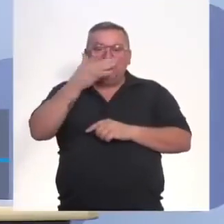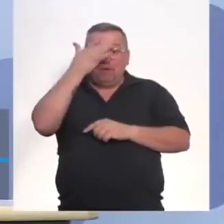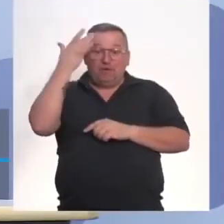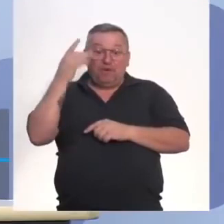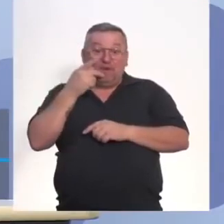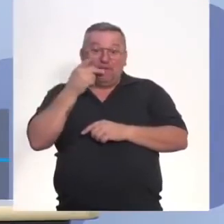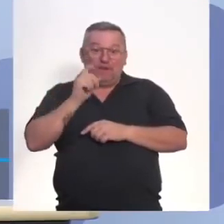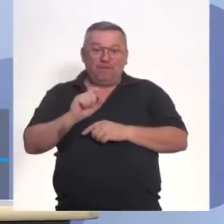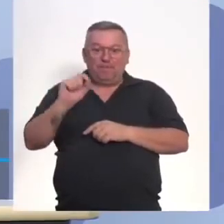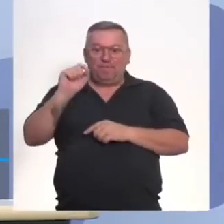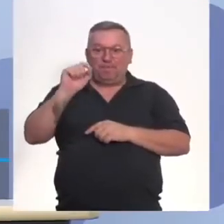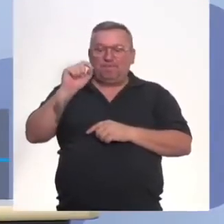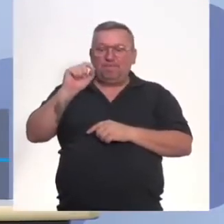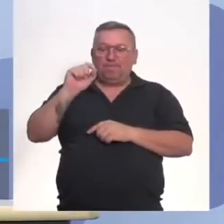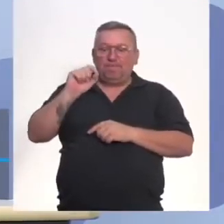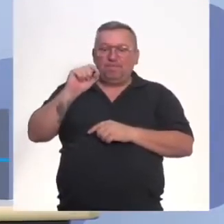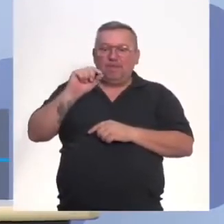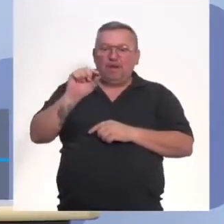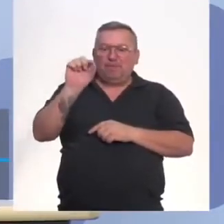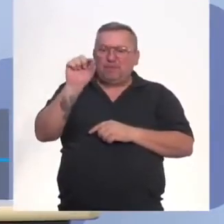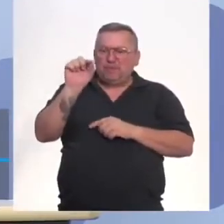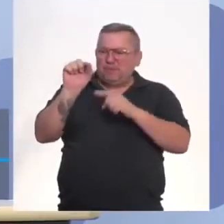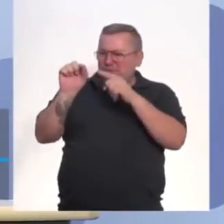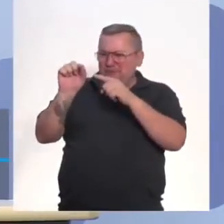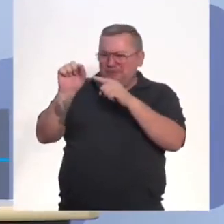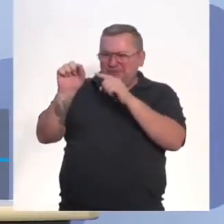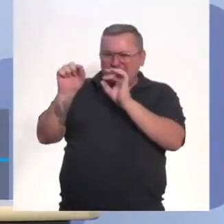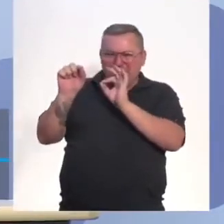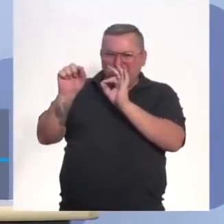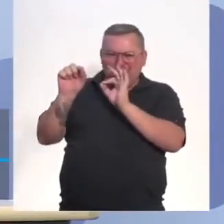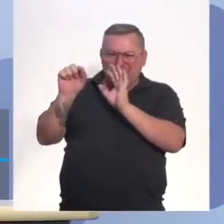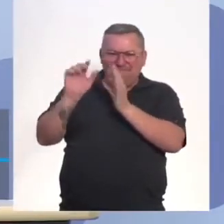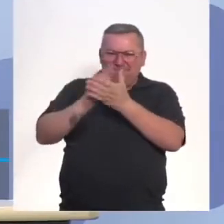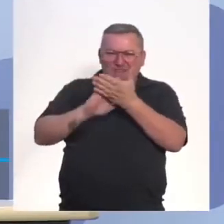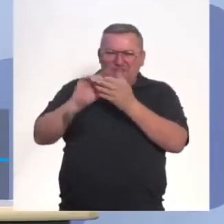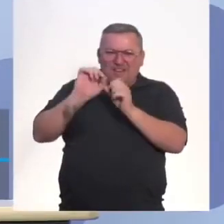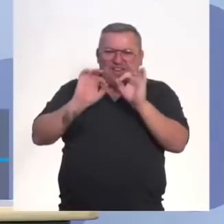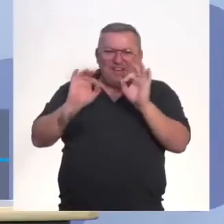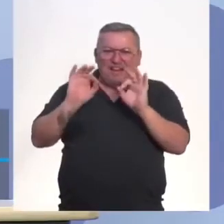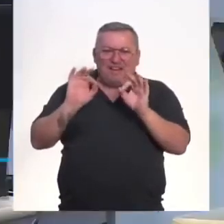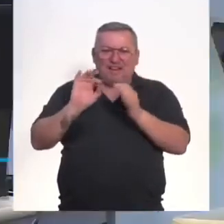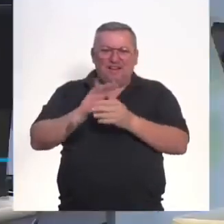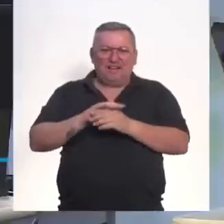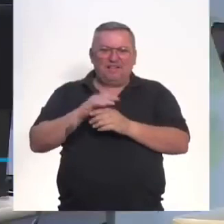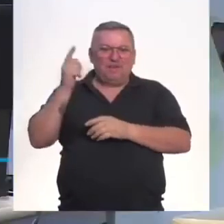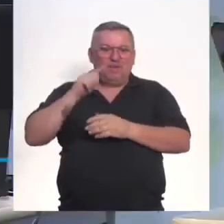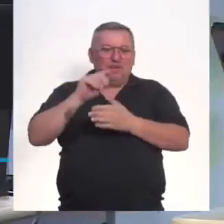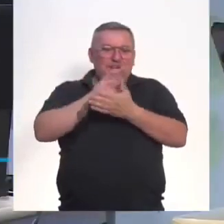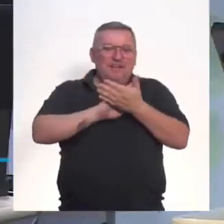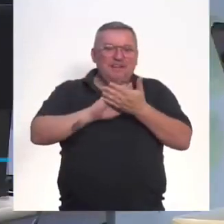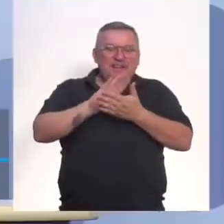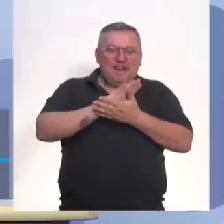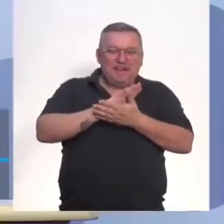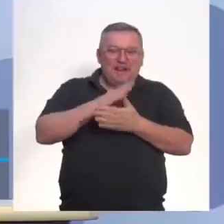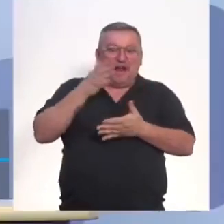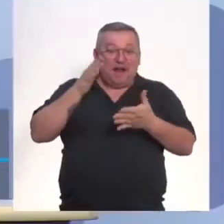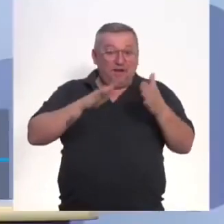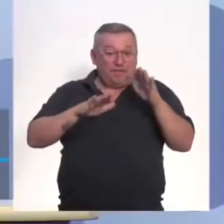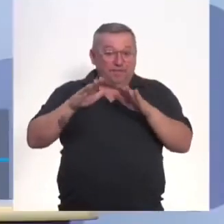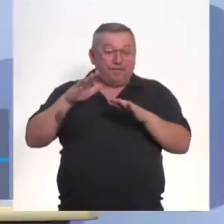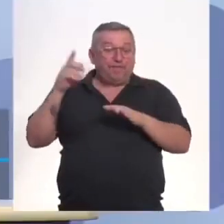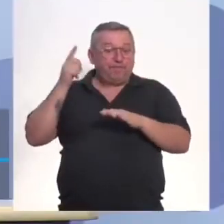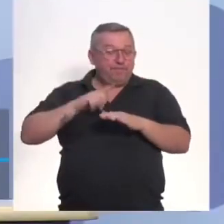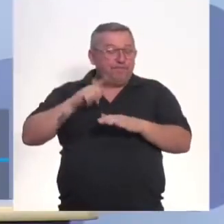assim que pensa, né? Ah, eu sou muito pequenininho. Ah, eu não vou Não vou conseguir nada. E é. às vezes esse daí é o que